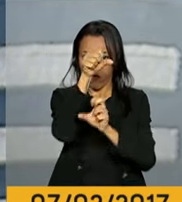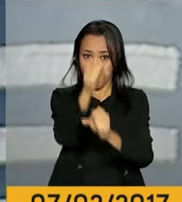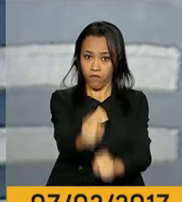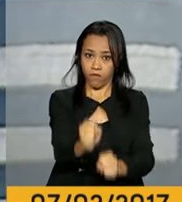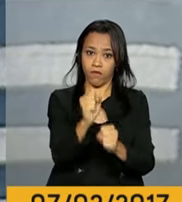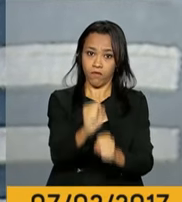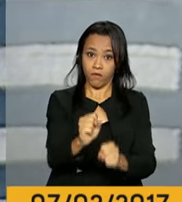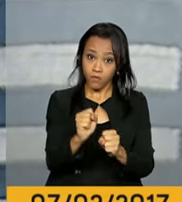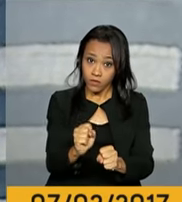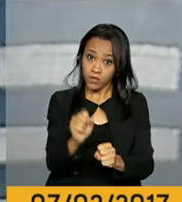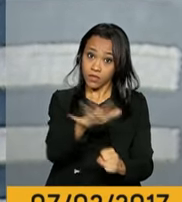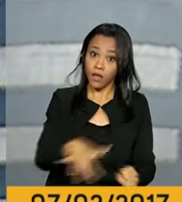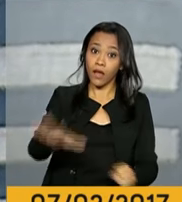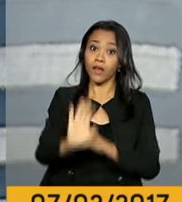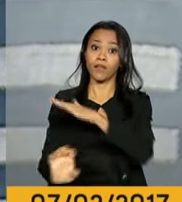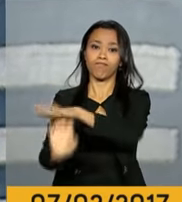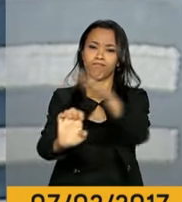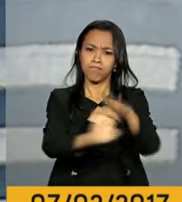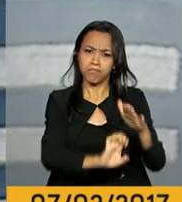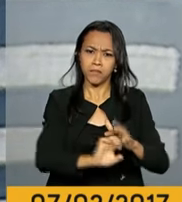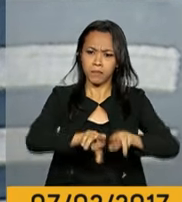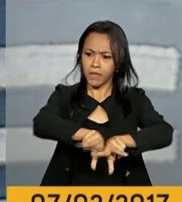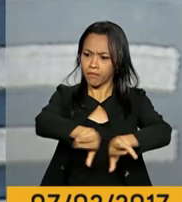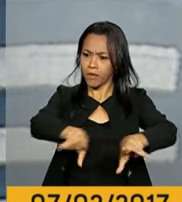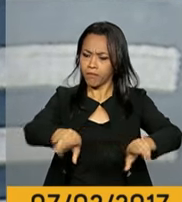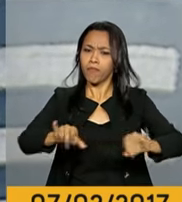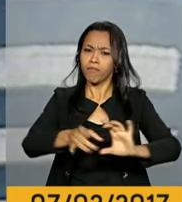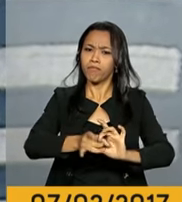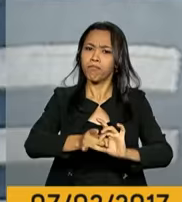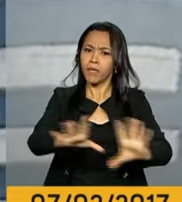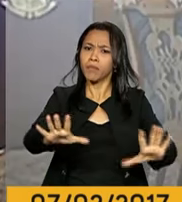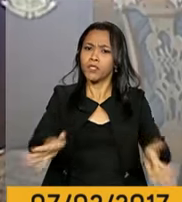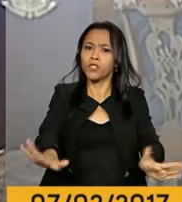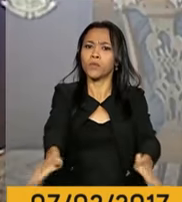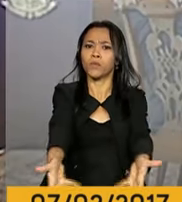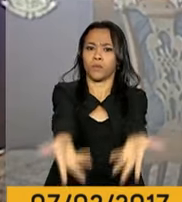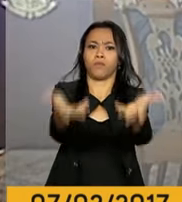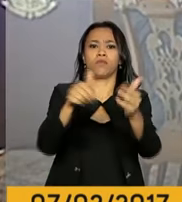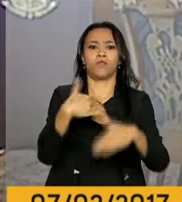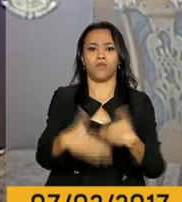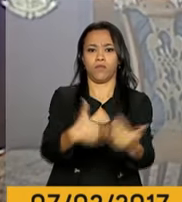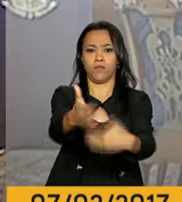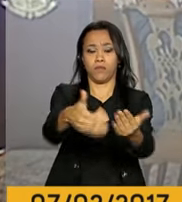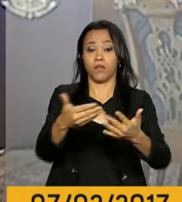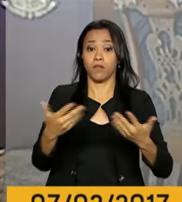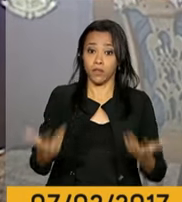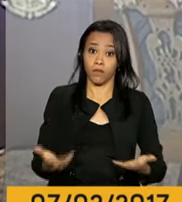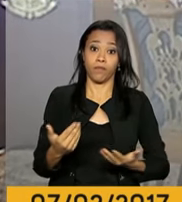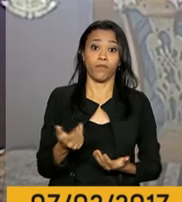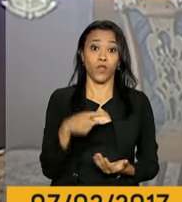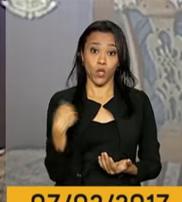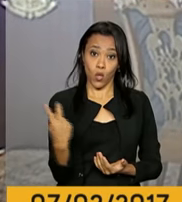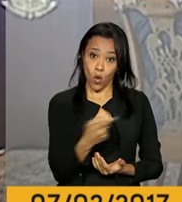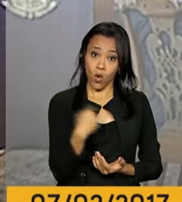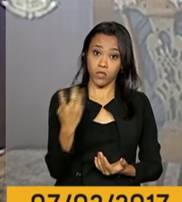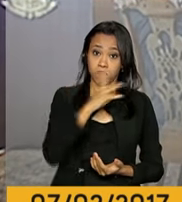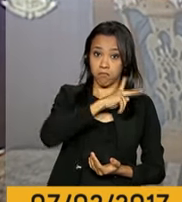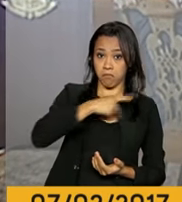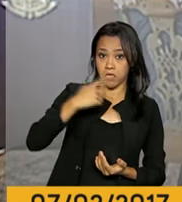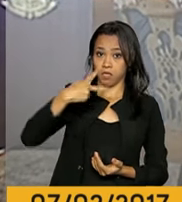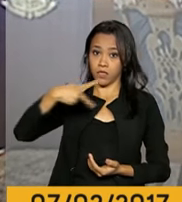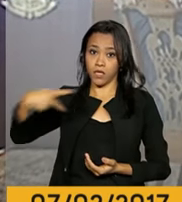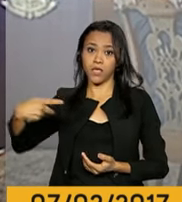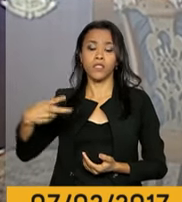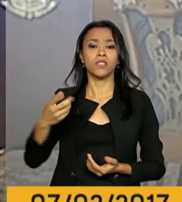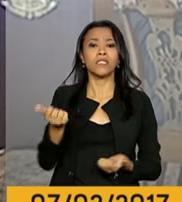privado permitir o desenvolvimento que precisamos como governantes devemos facilitar